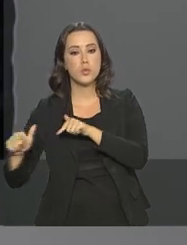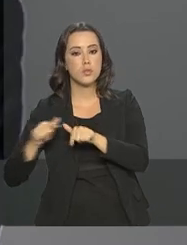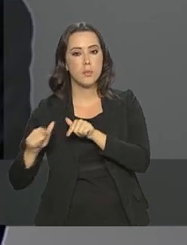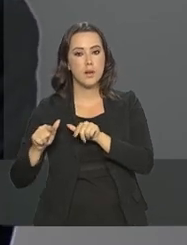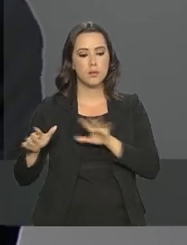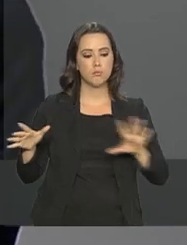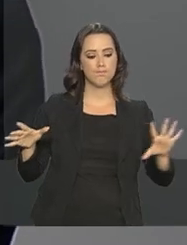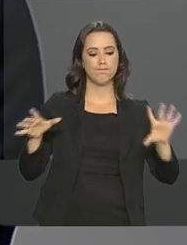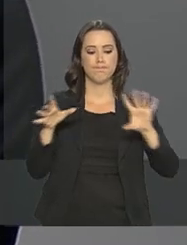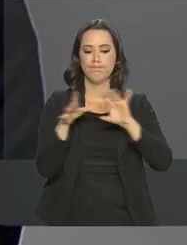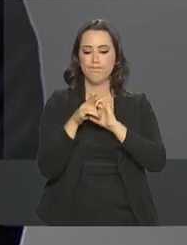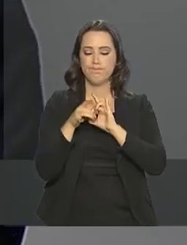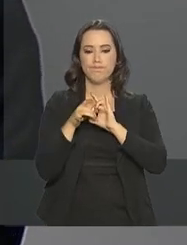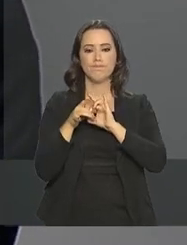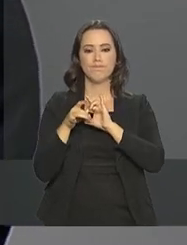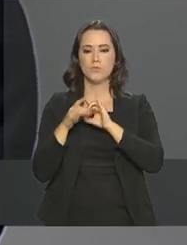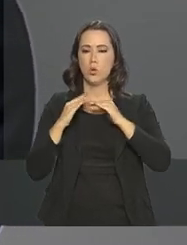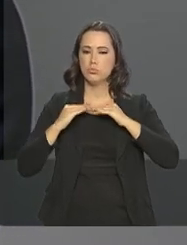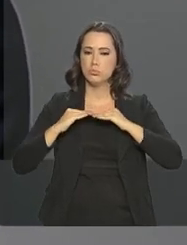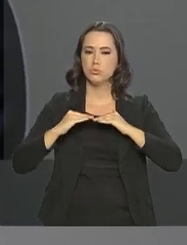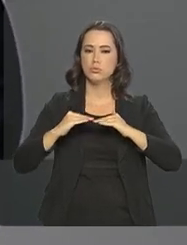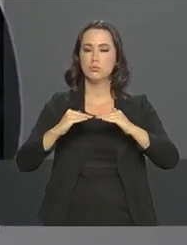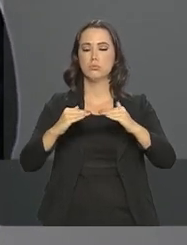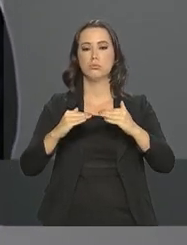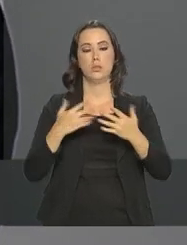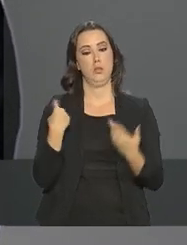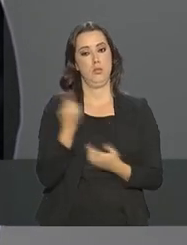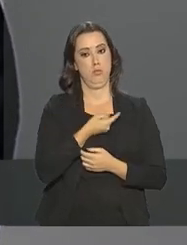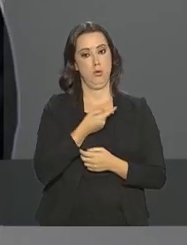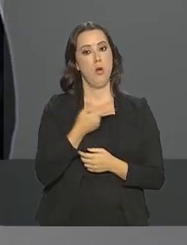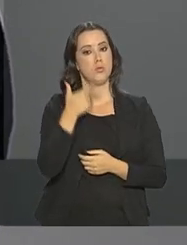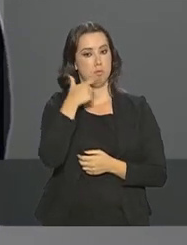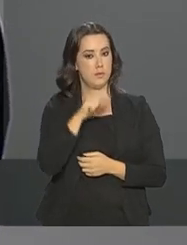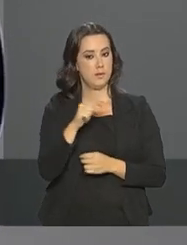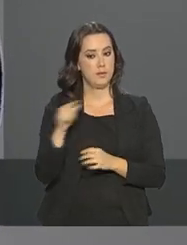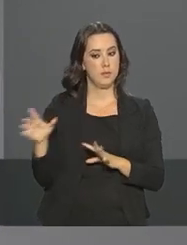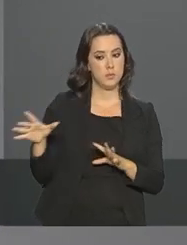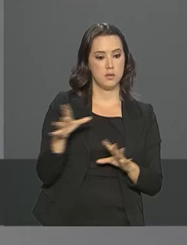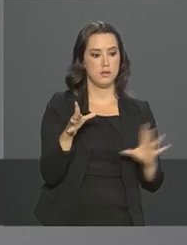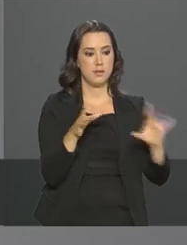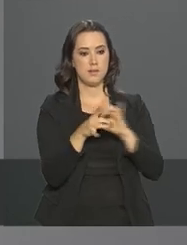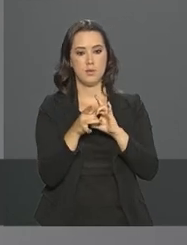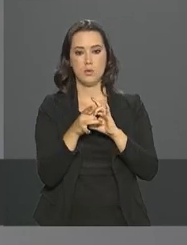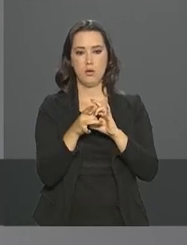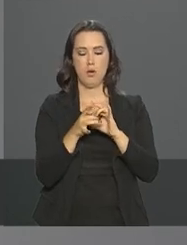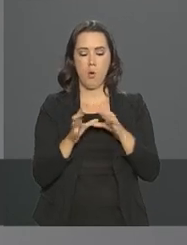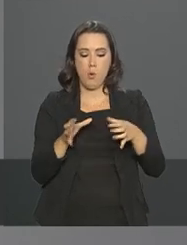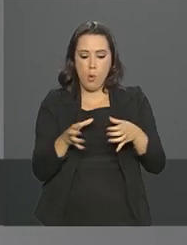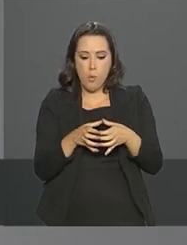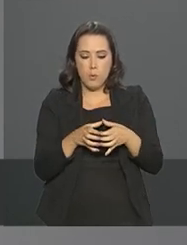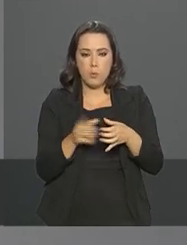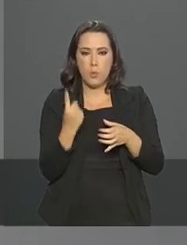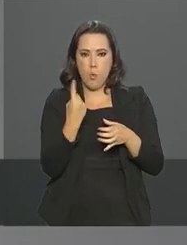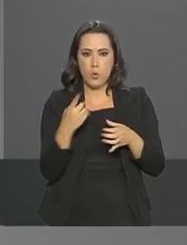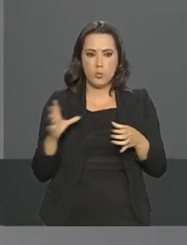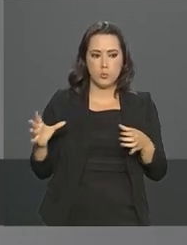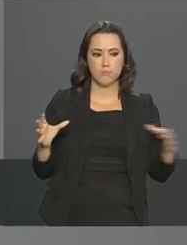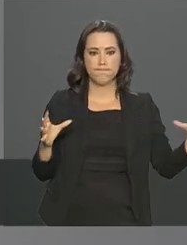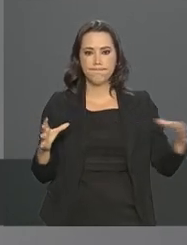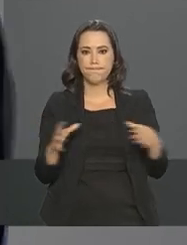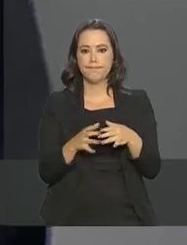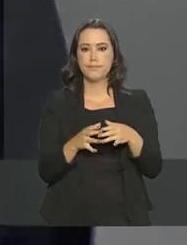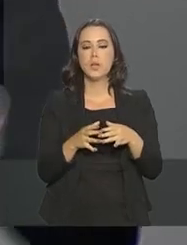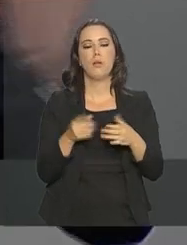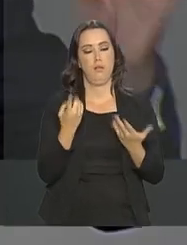então quando nós conseguimos essa composição eu sempre isso vai caminhar vai dar certo e